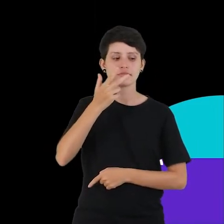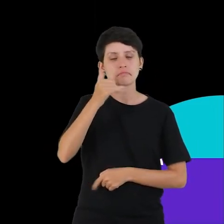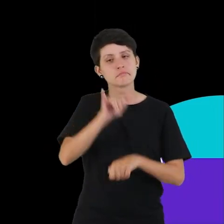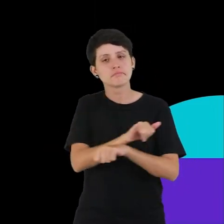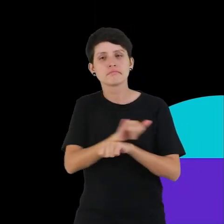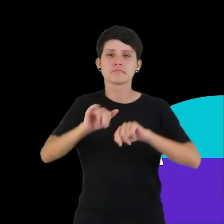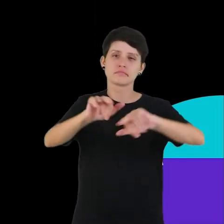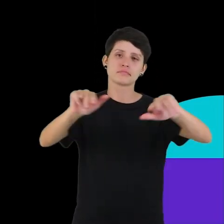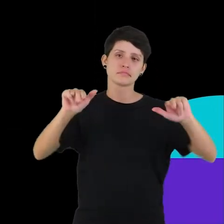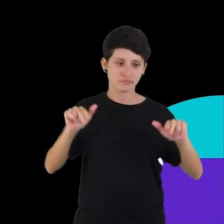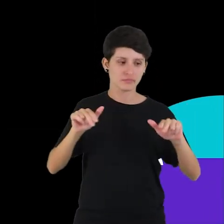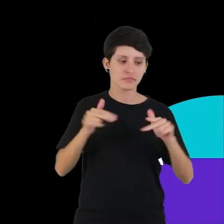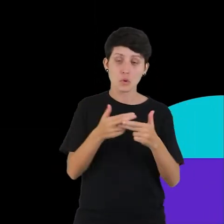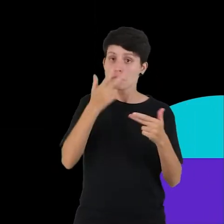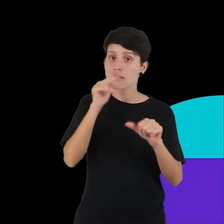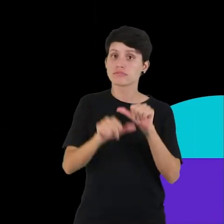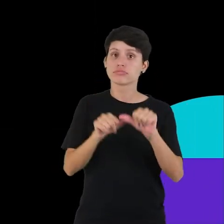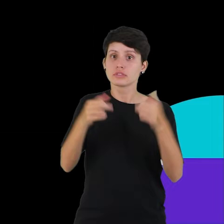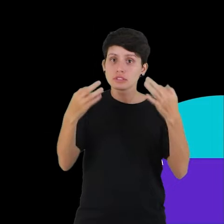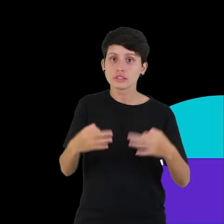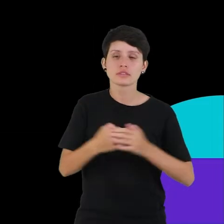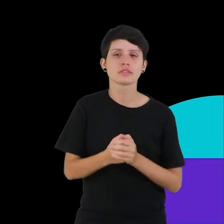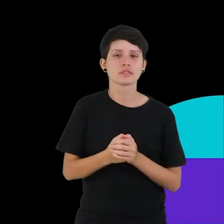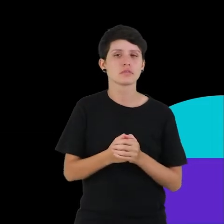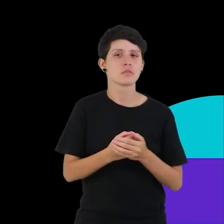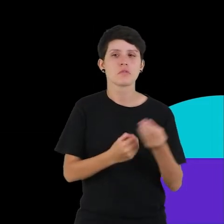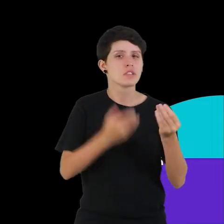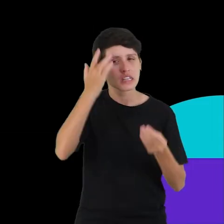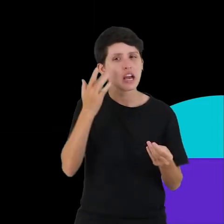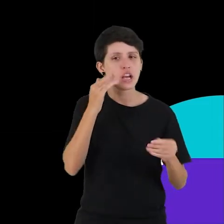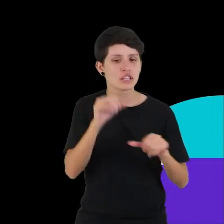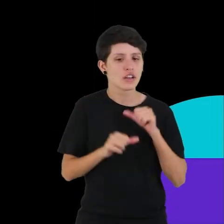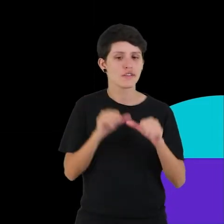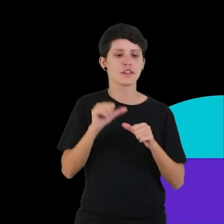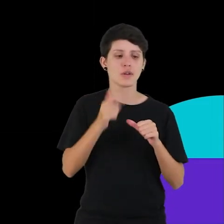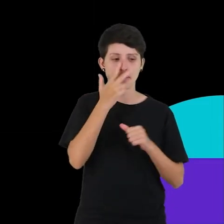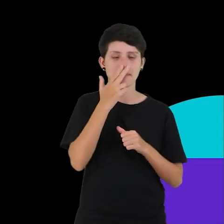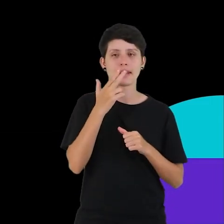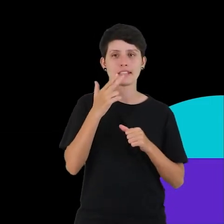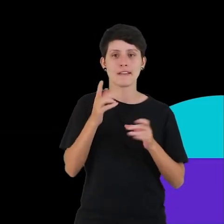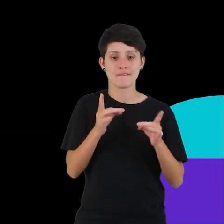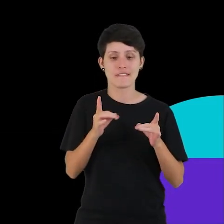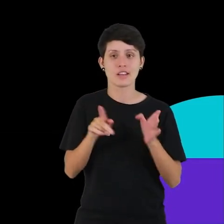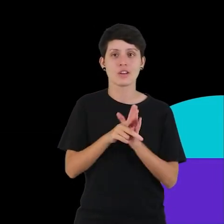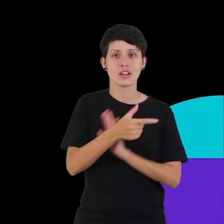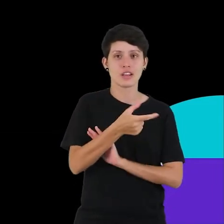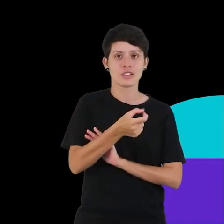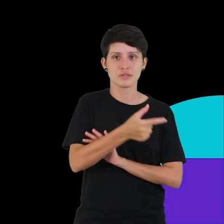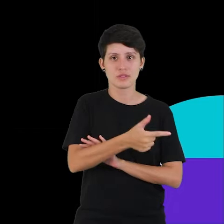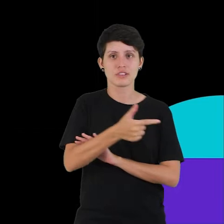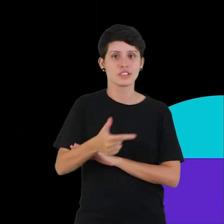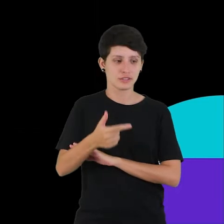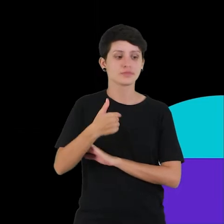a feira, comprava roupa infantis, roupas de adulto e comecei a adquirir clientes